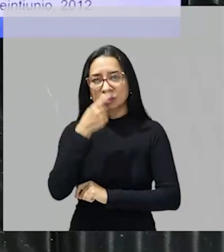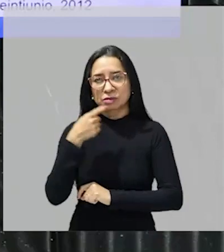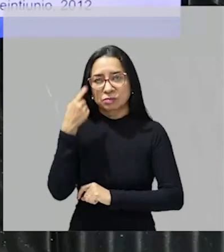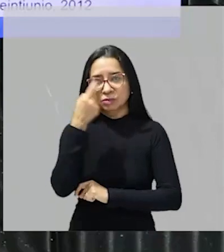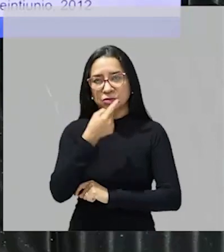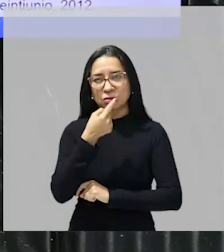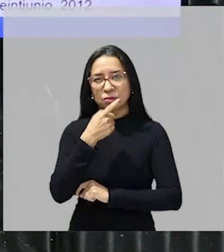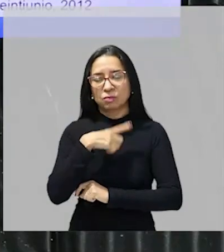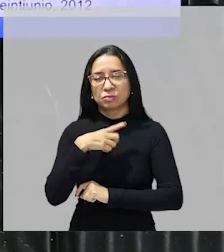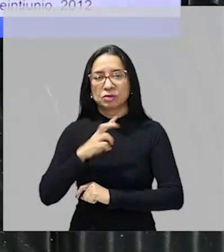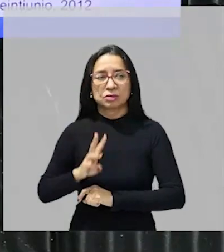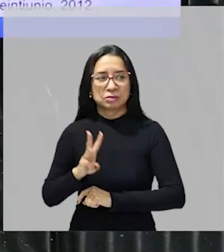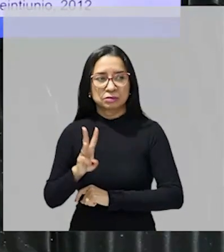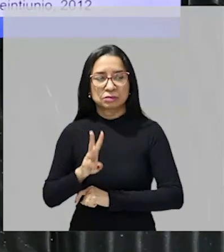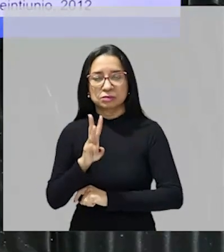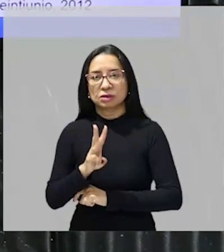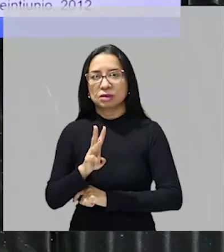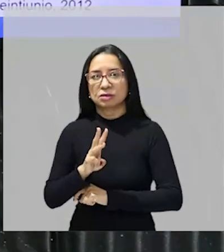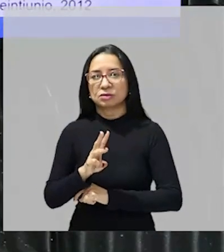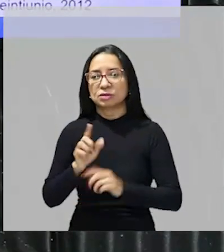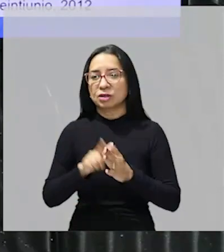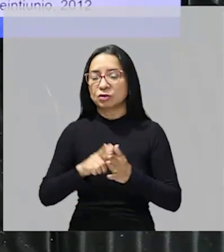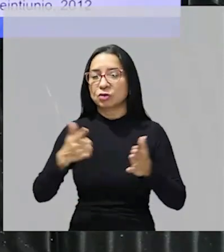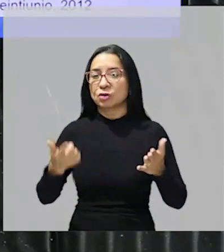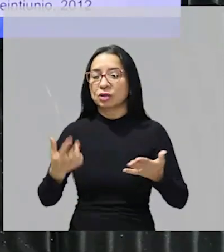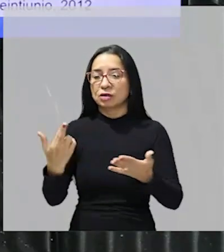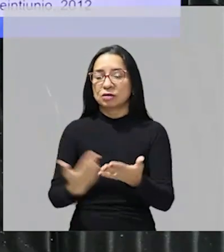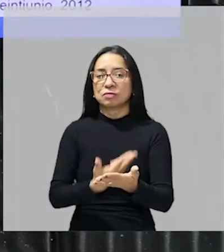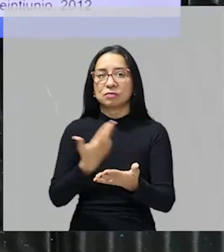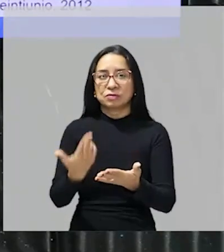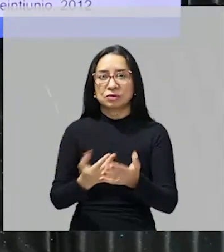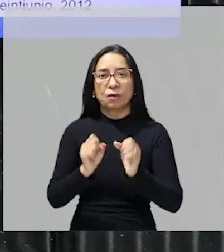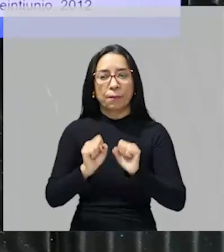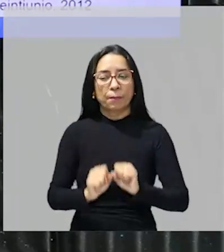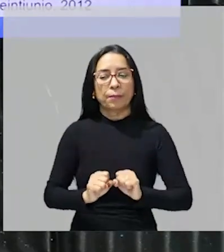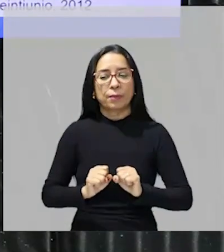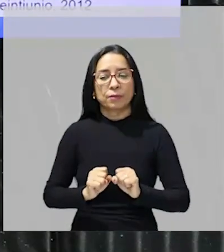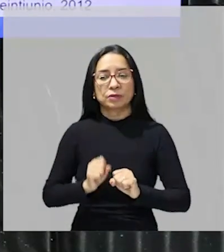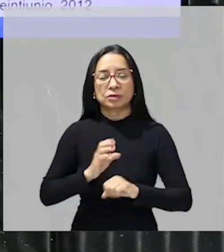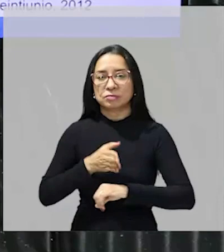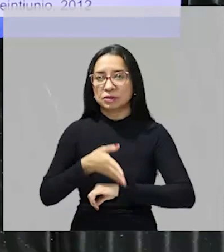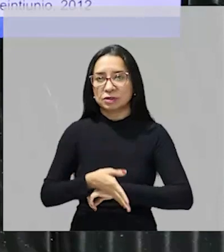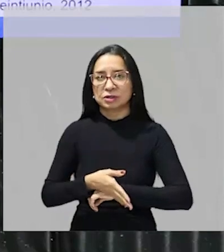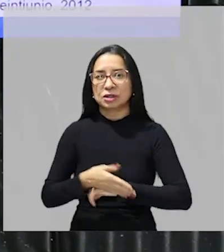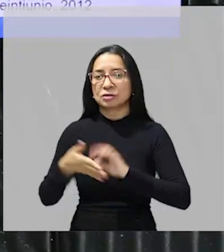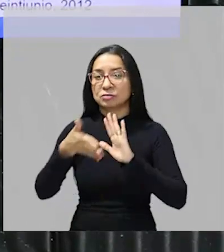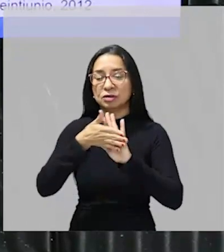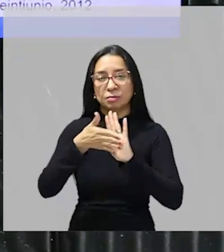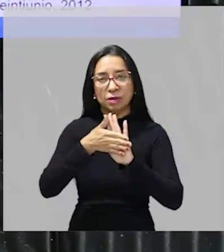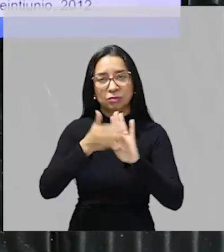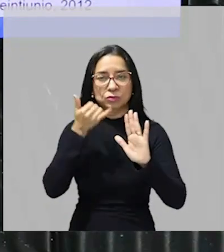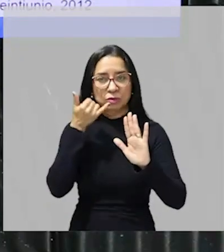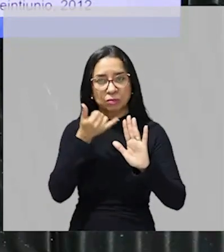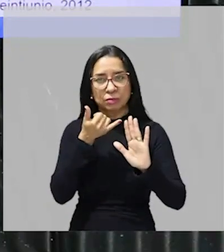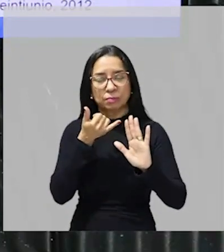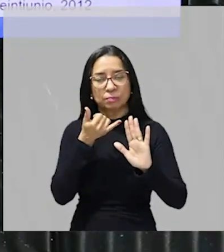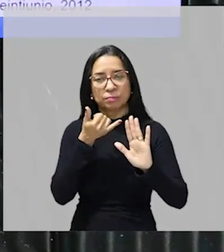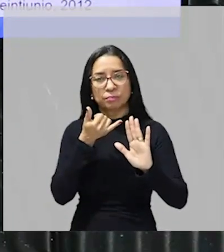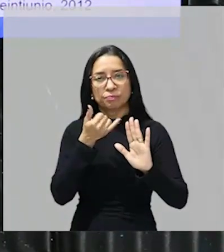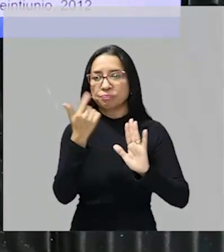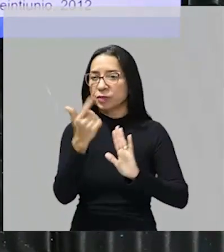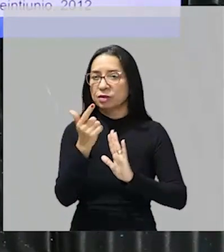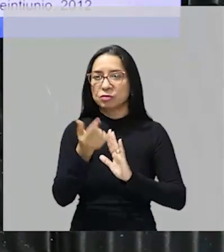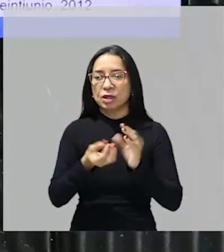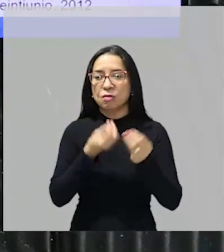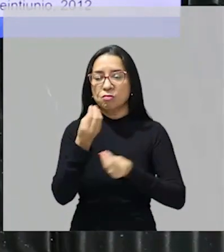têm sites, periódicos, jornais, revistas, que vocês podem ter acesso na mão de vocês, no celular de vocês. Então, não tem